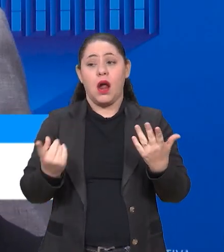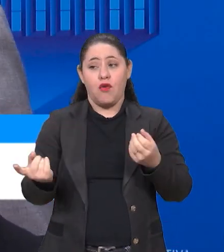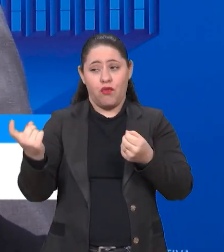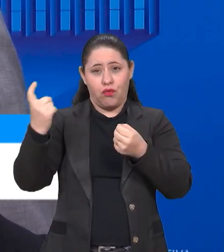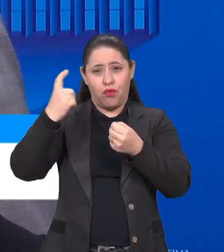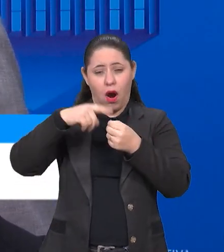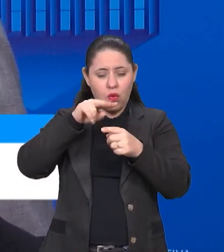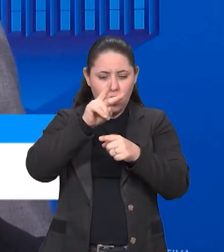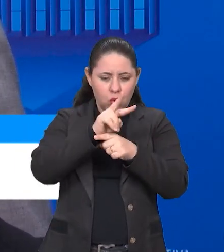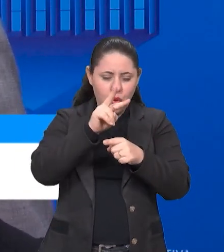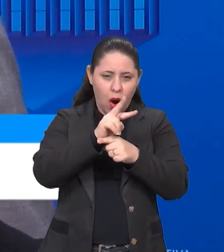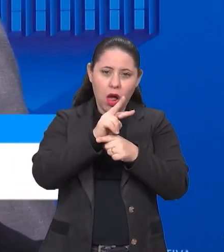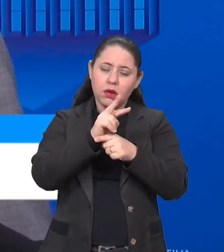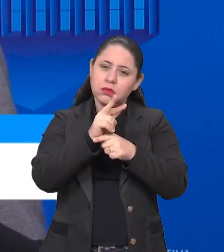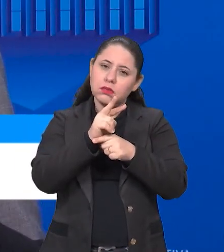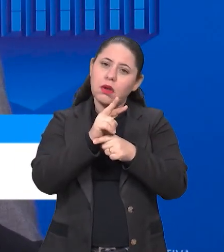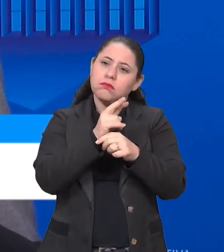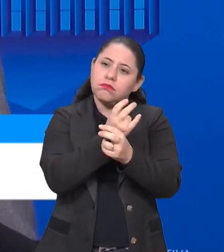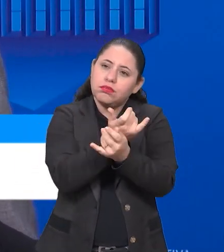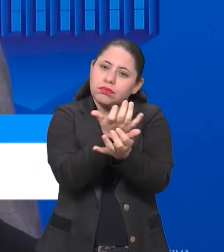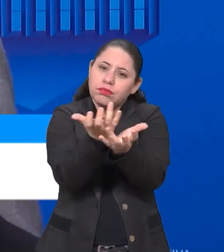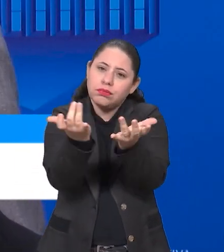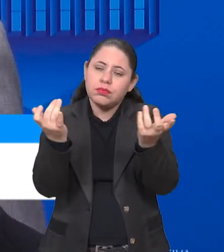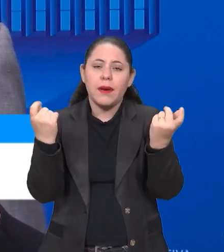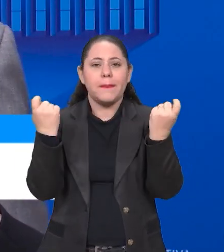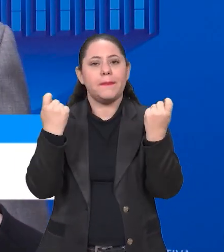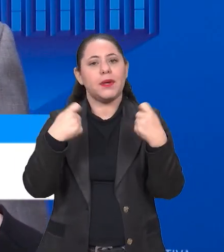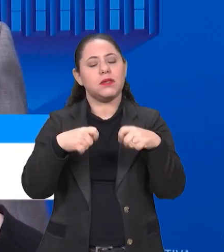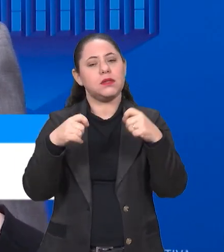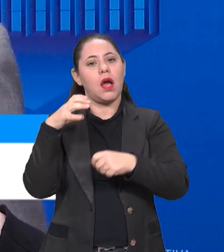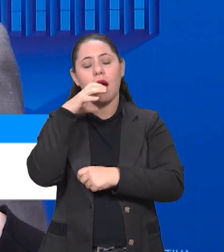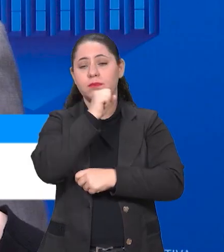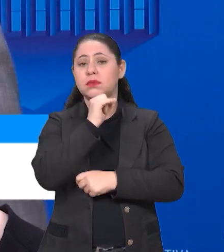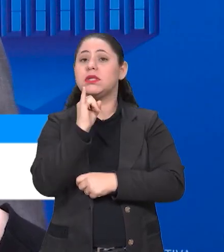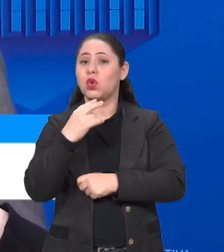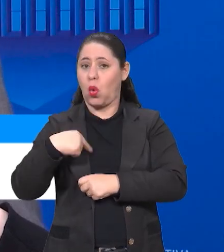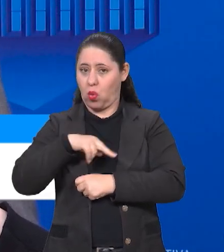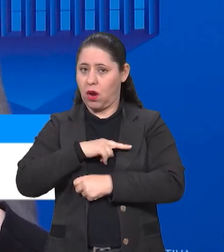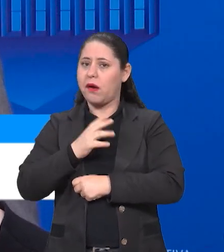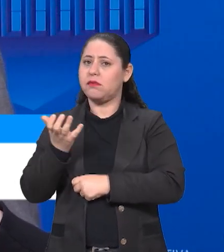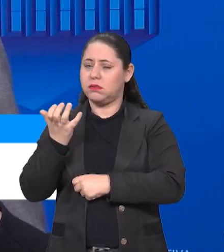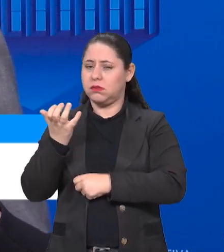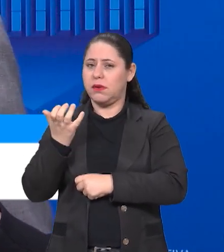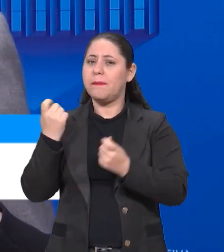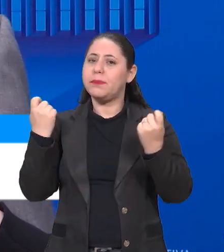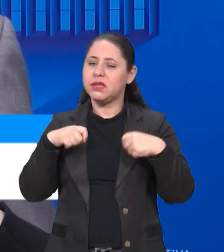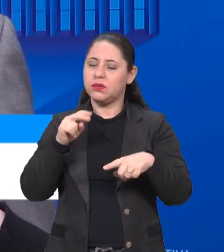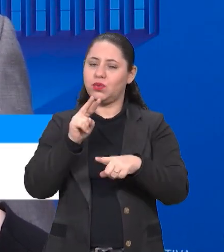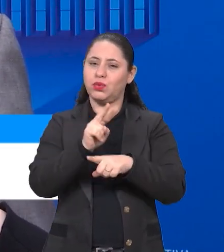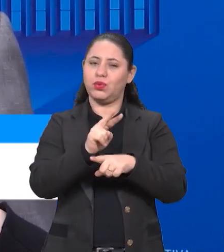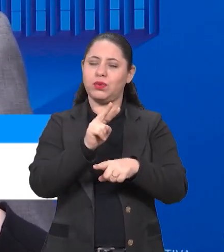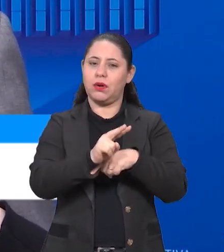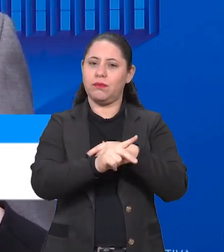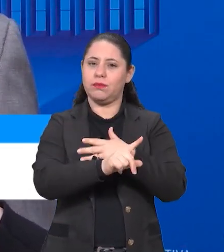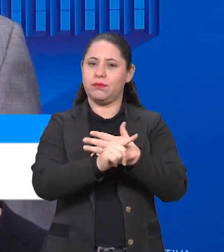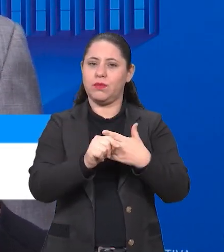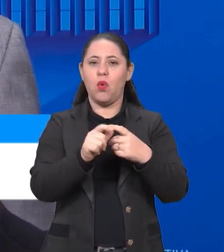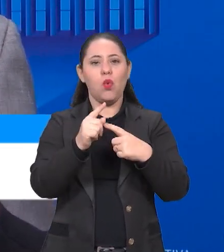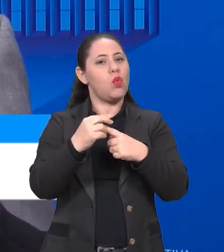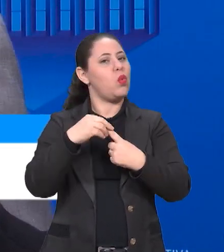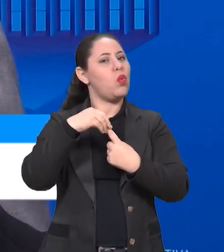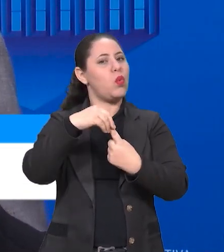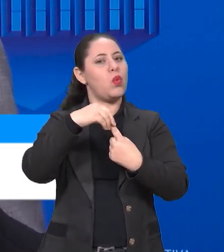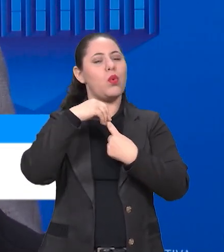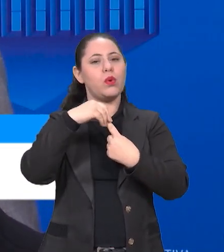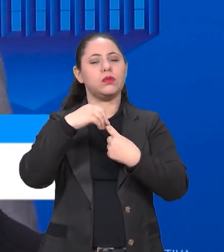a recuperação ambiental do rio Taquari se faz necessário se nós queremos a preservação desse bioma